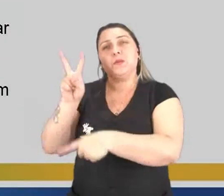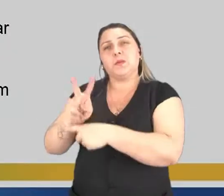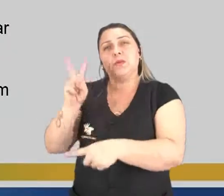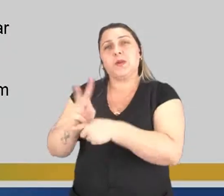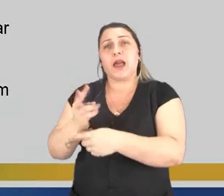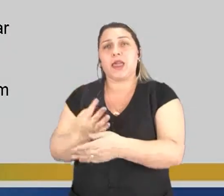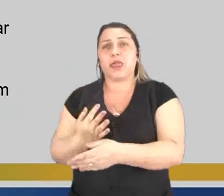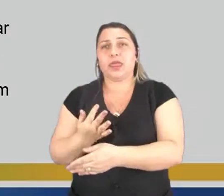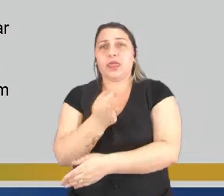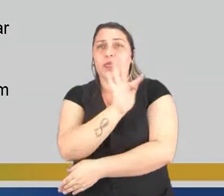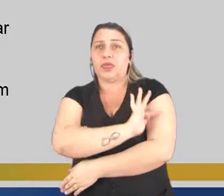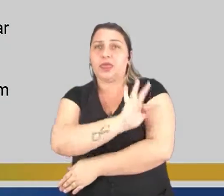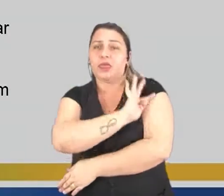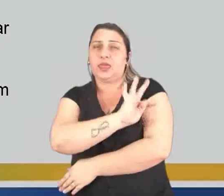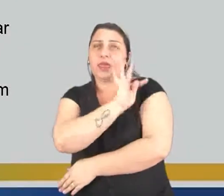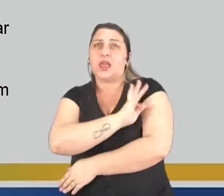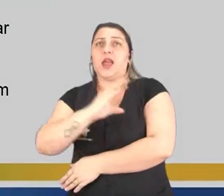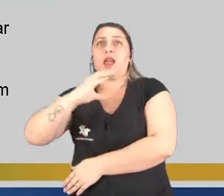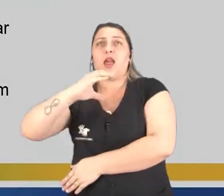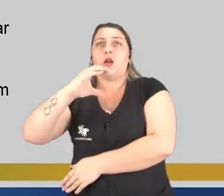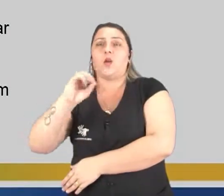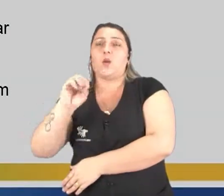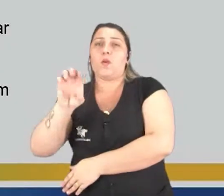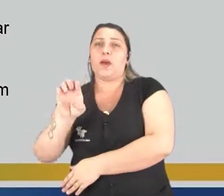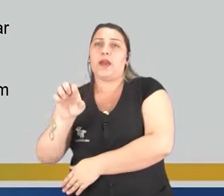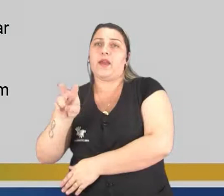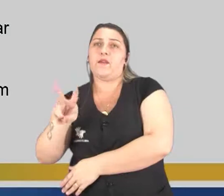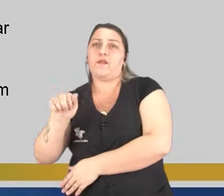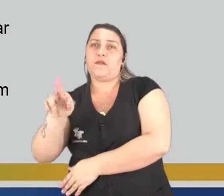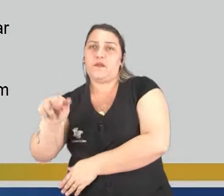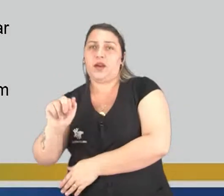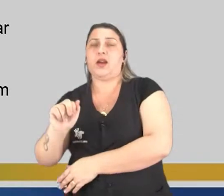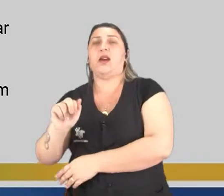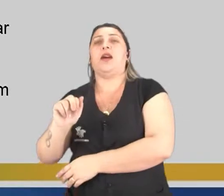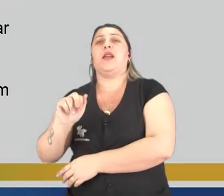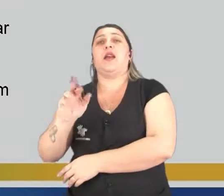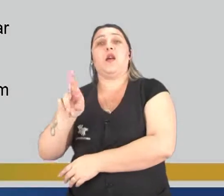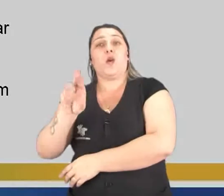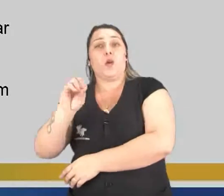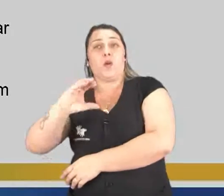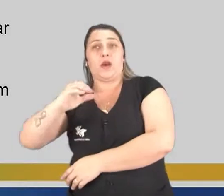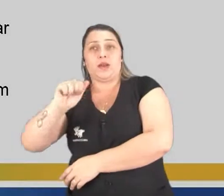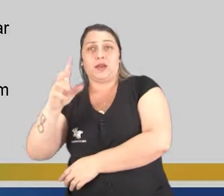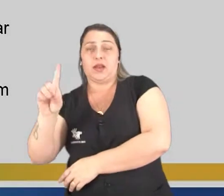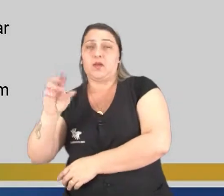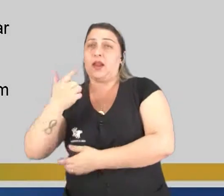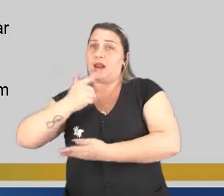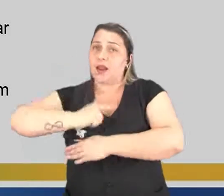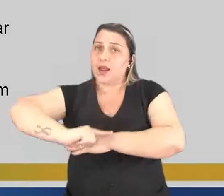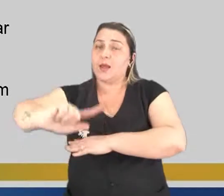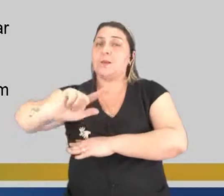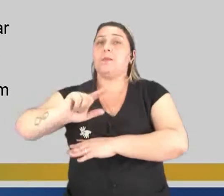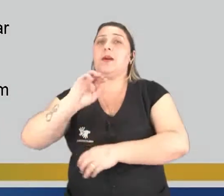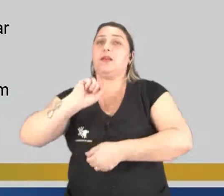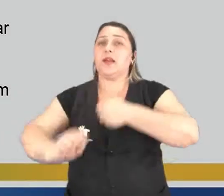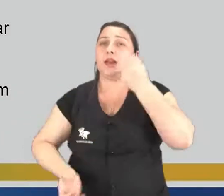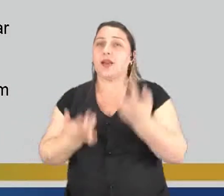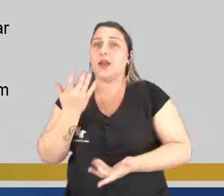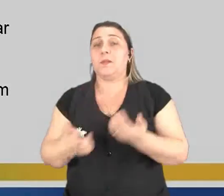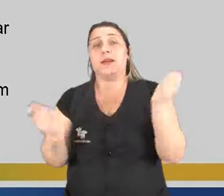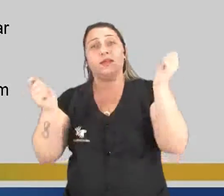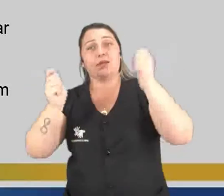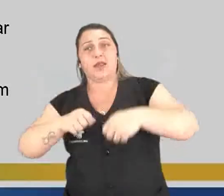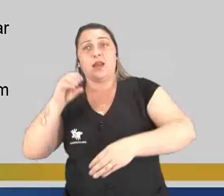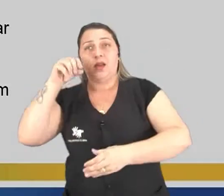técnica utilizada chama-se coevara, que é o roçado, né, a limpeza e a queima para